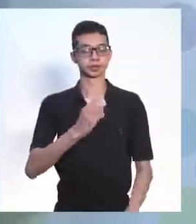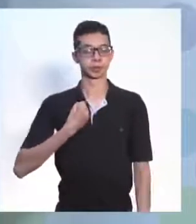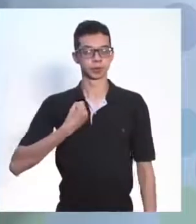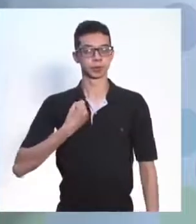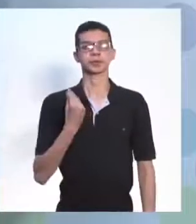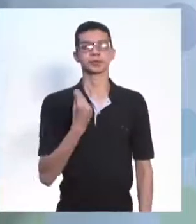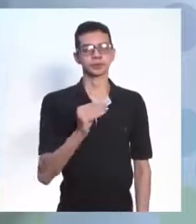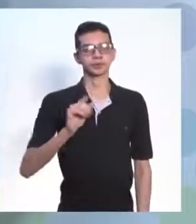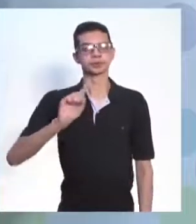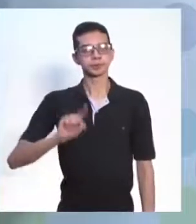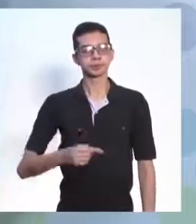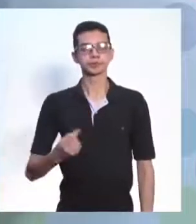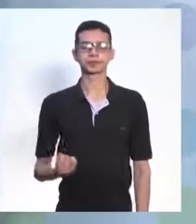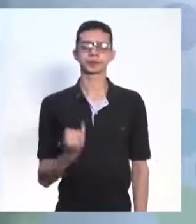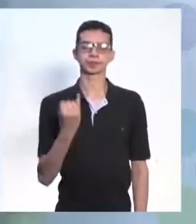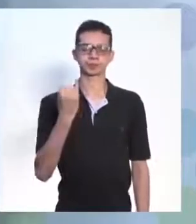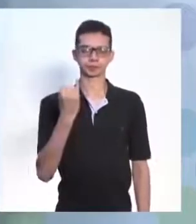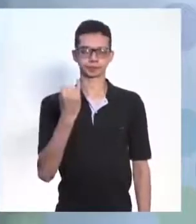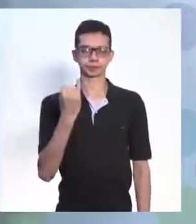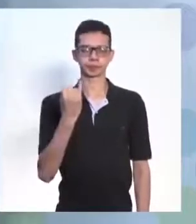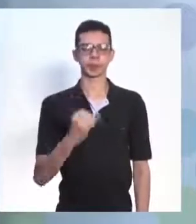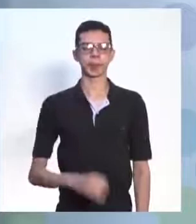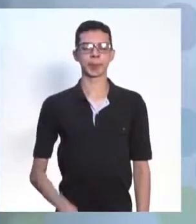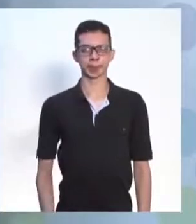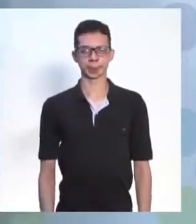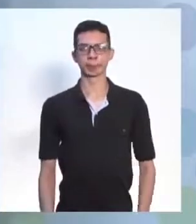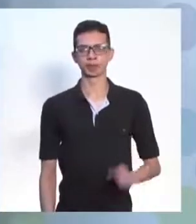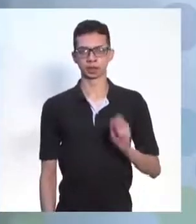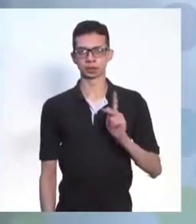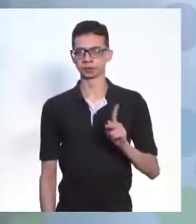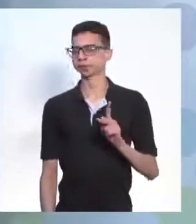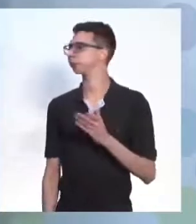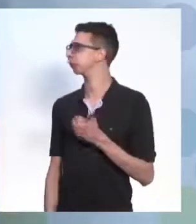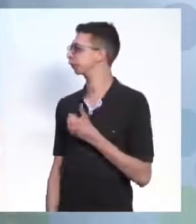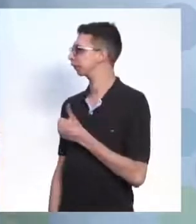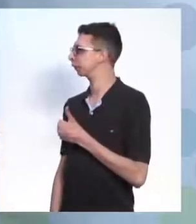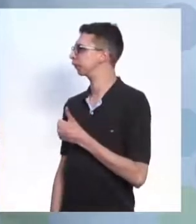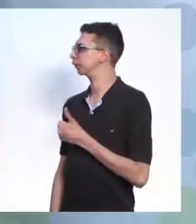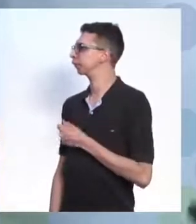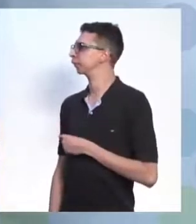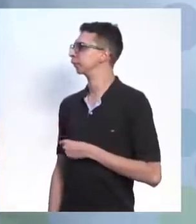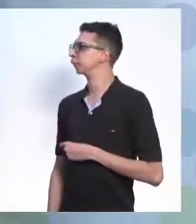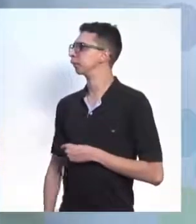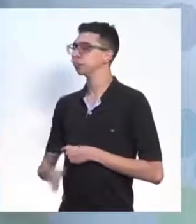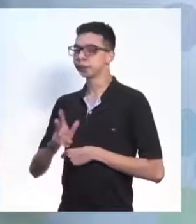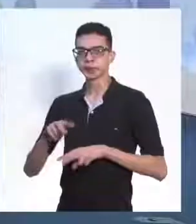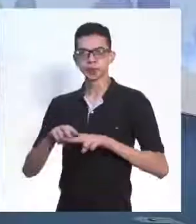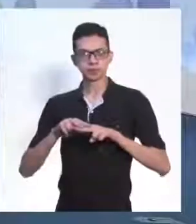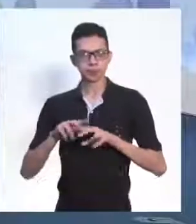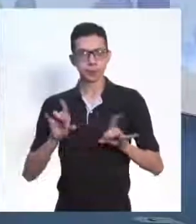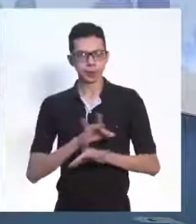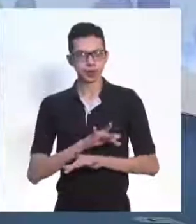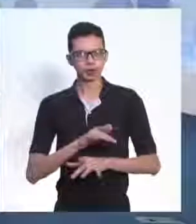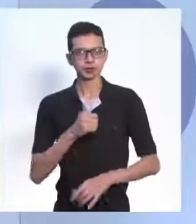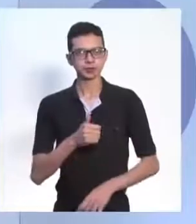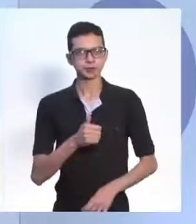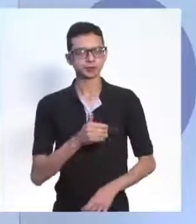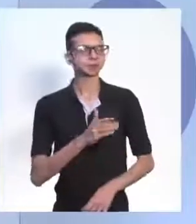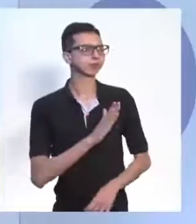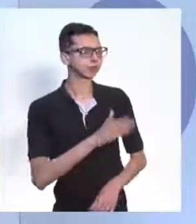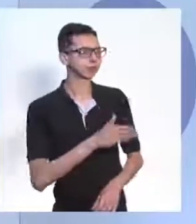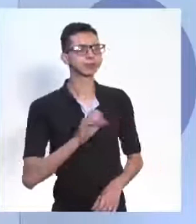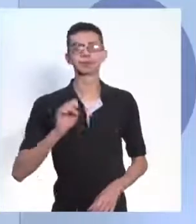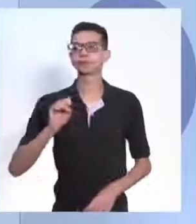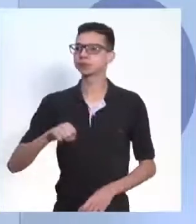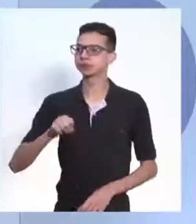é muito importante. Tudo bem? Revisão feita, Jonas? Sim, sim. Tanto que foi